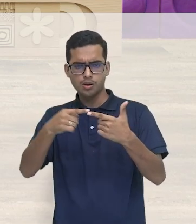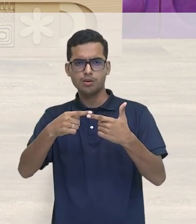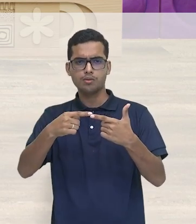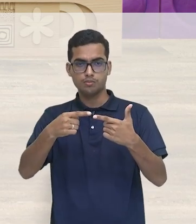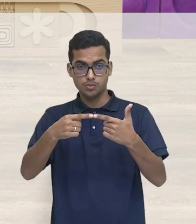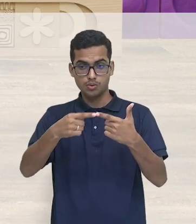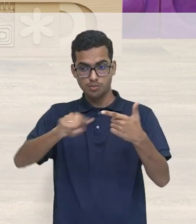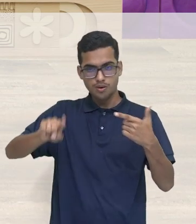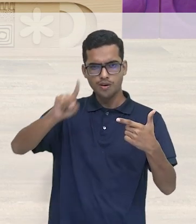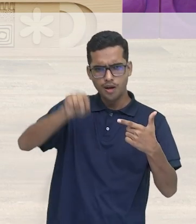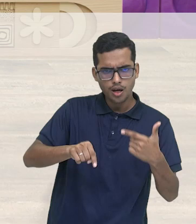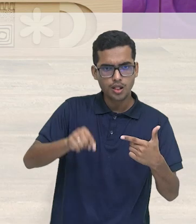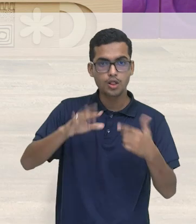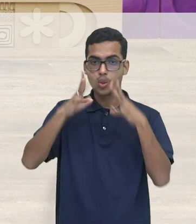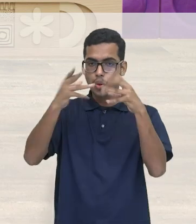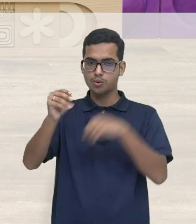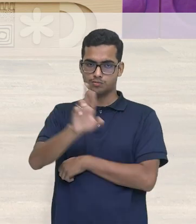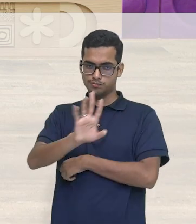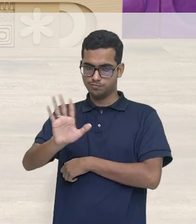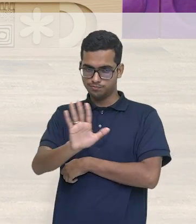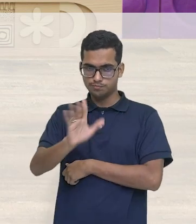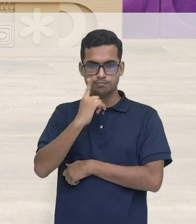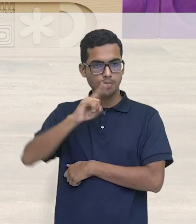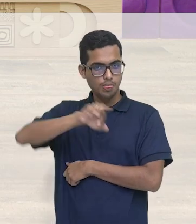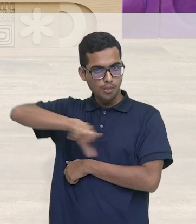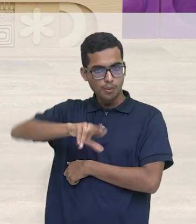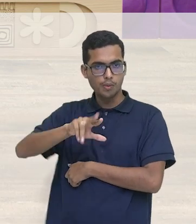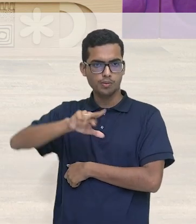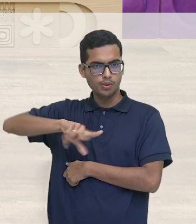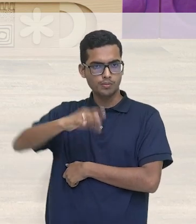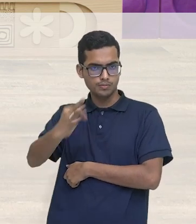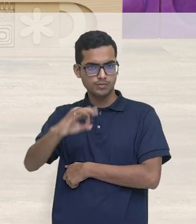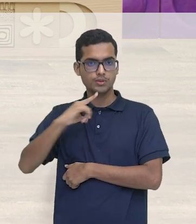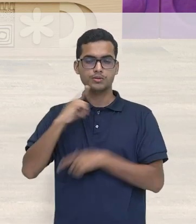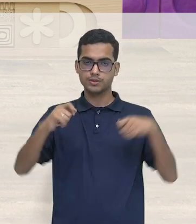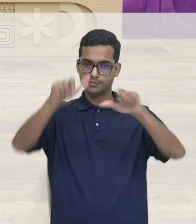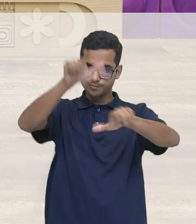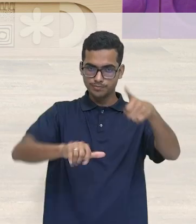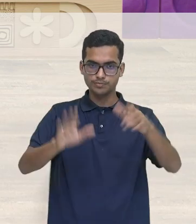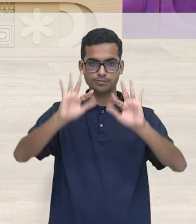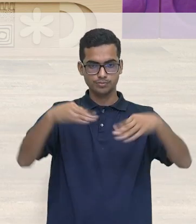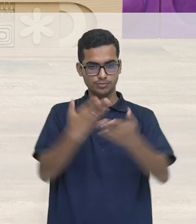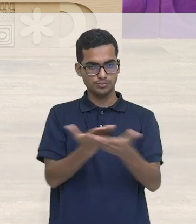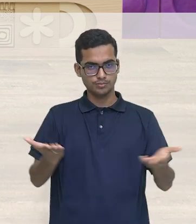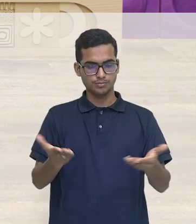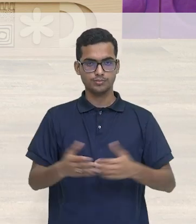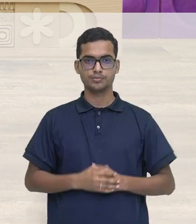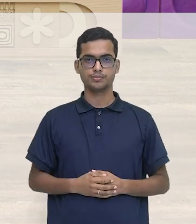se esse número vai ser primo ou composto. Então, assim, a gente encerra a nossa aula.